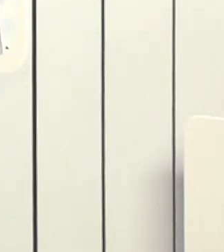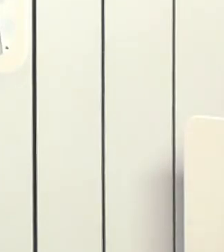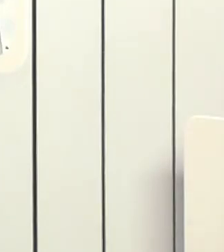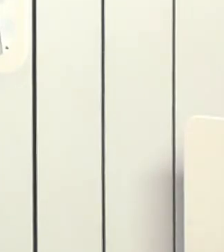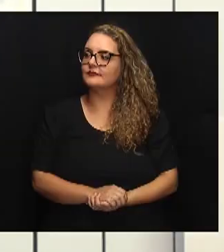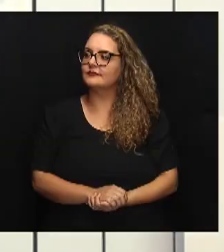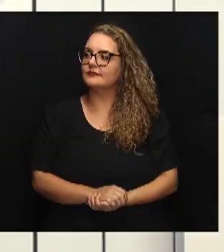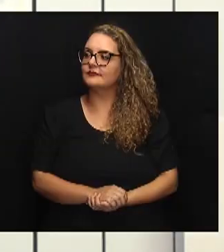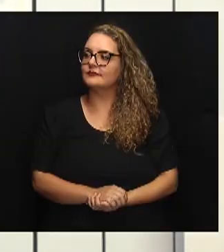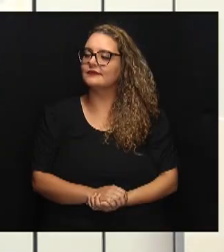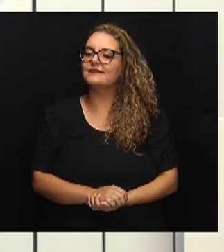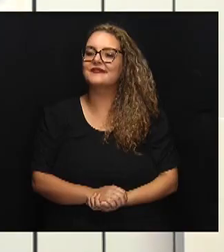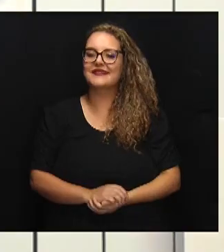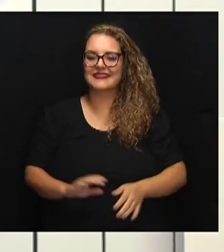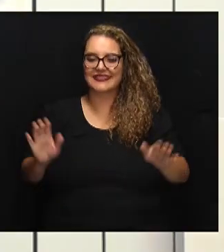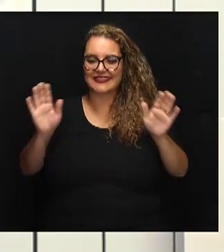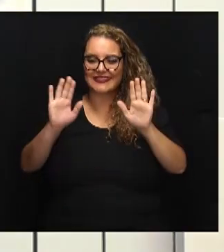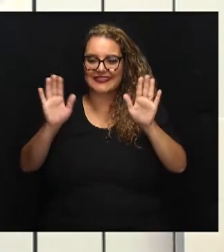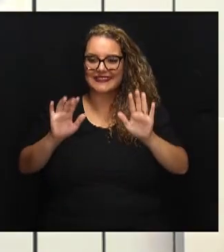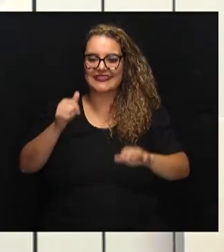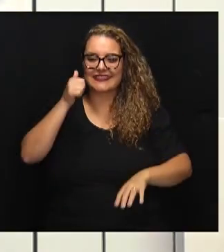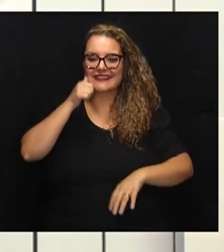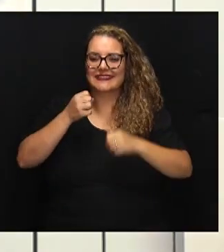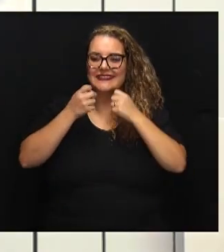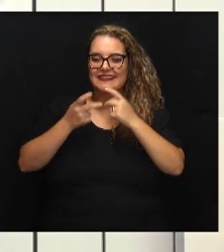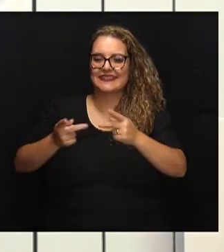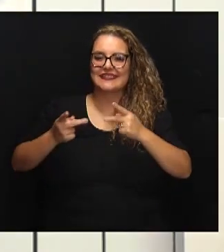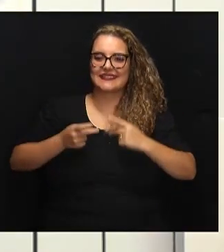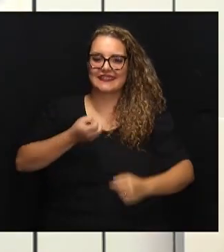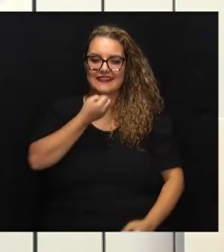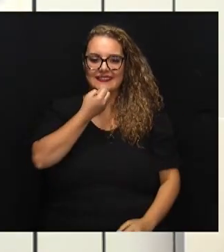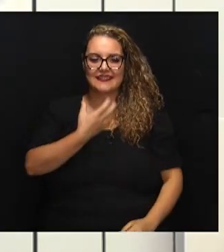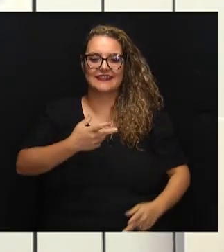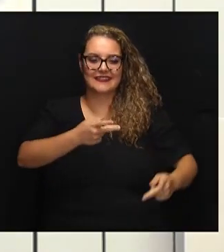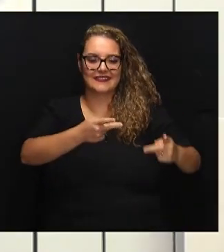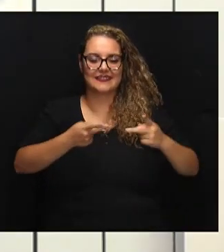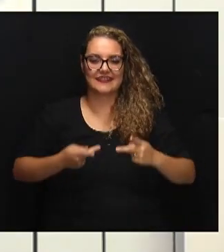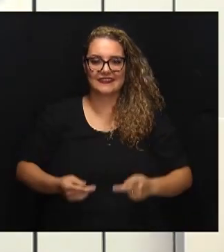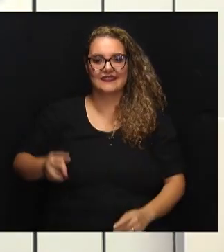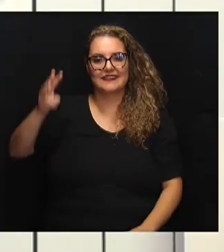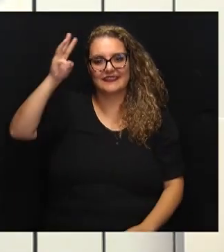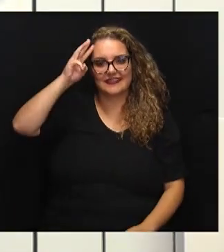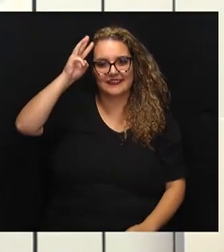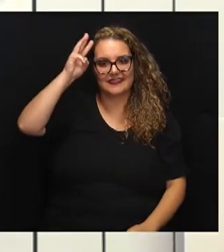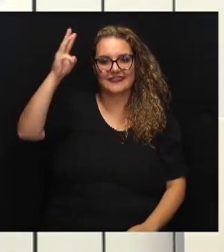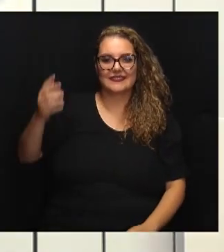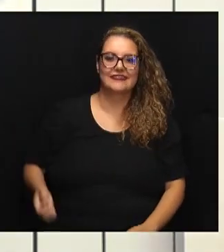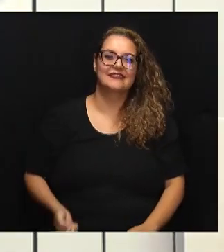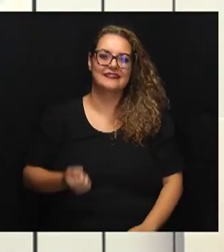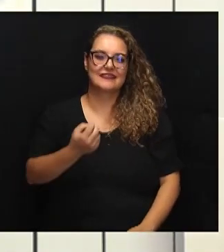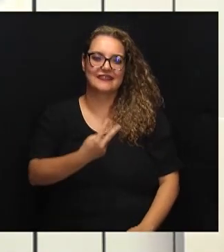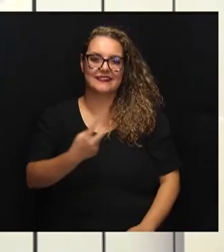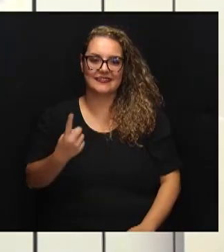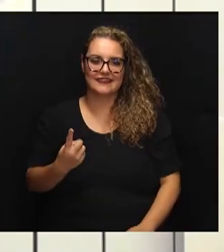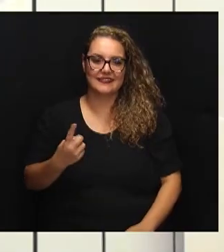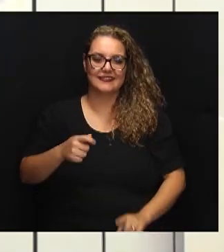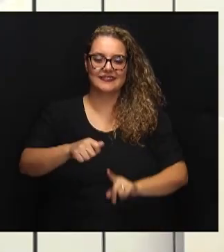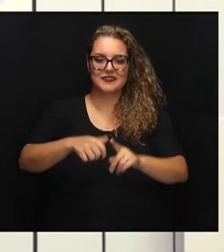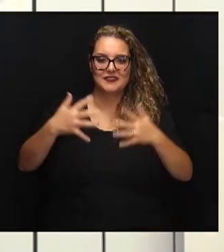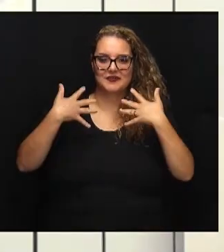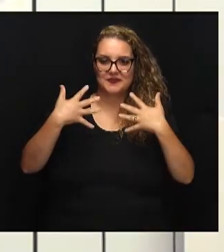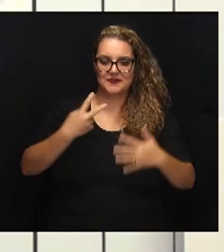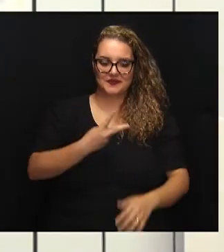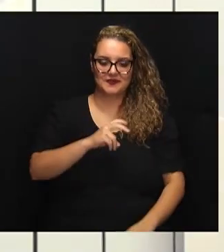Olá, seja bem-vinda, seja bem-vindo. Terça-feira, 21 de janeiro de 2025. Começa agora o